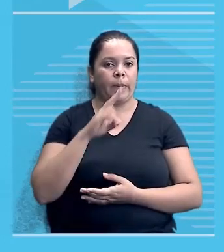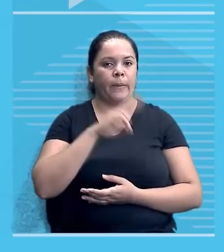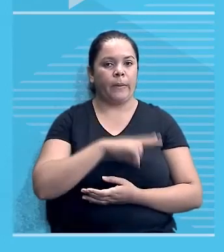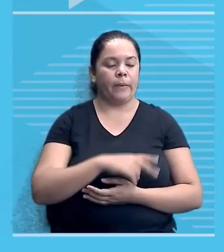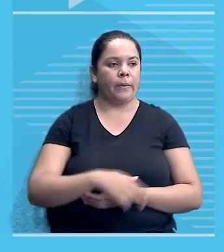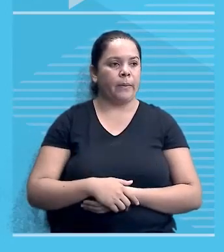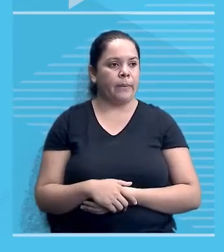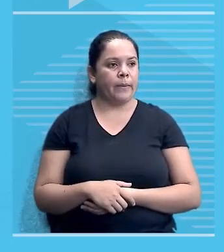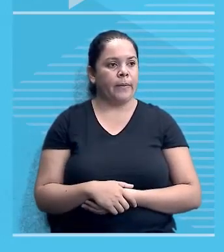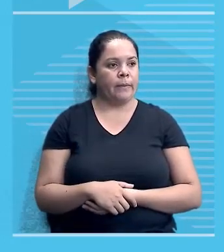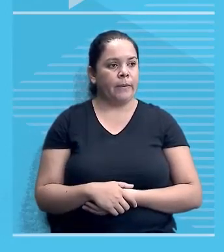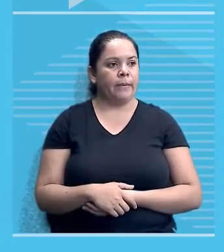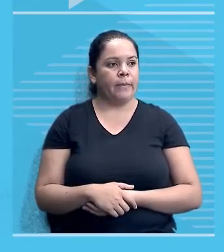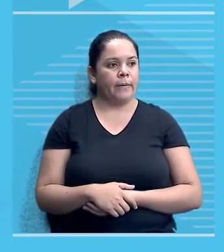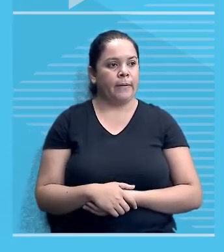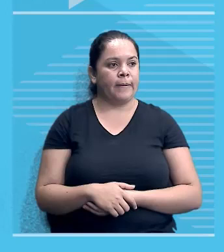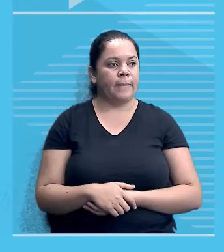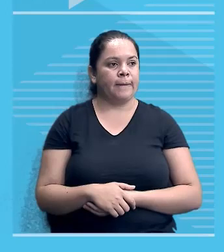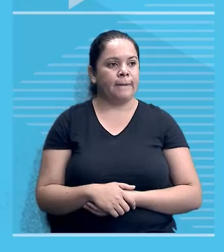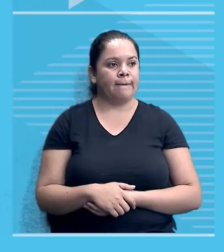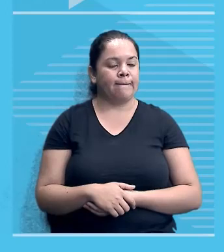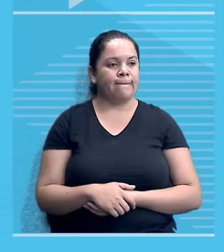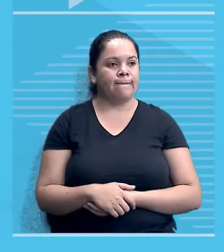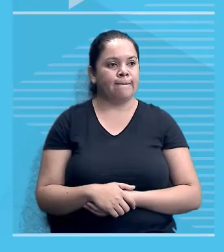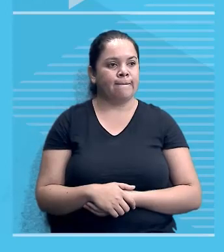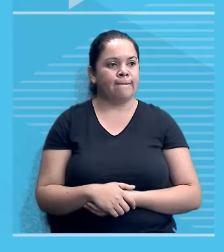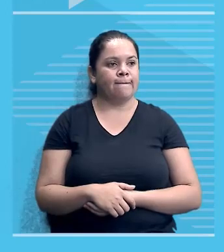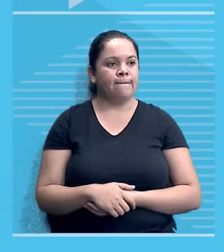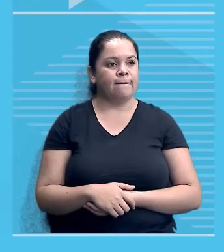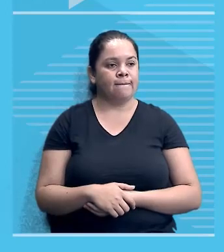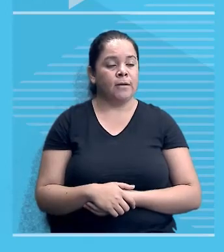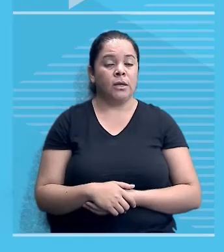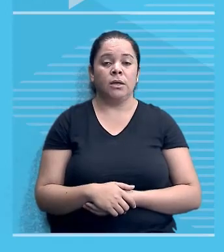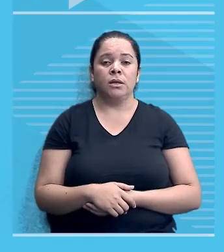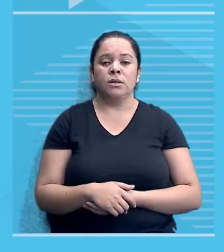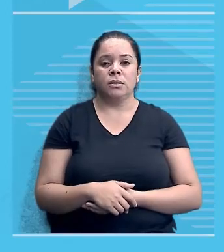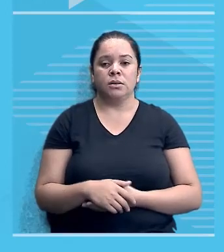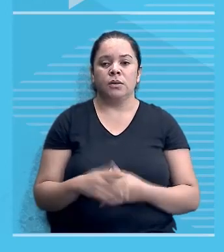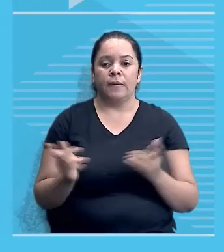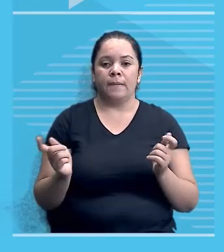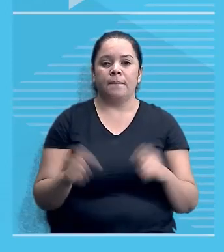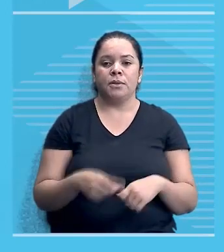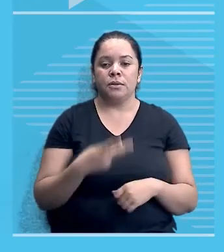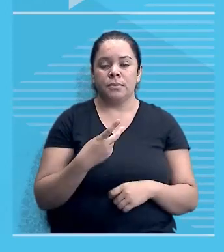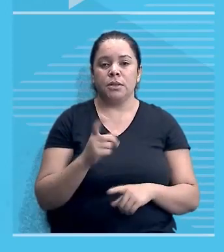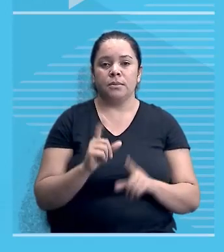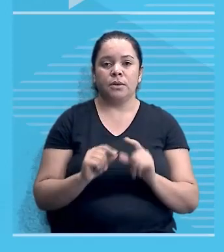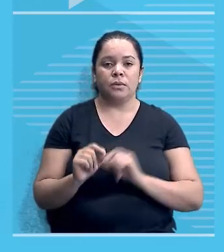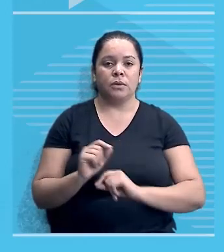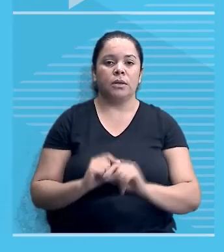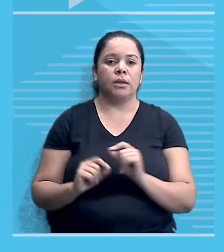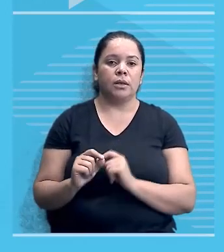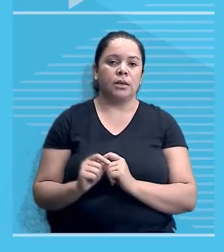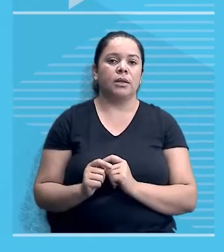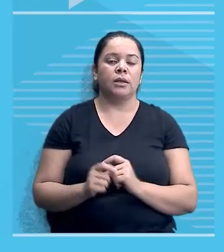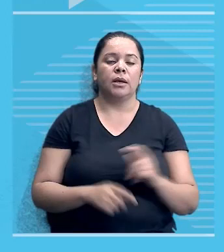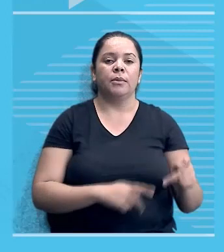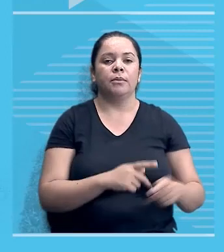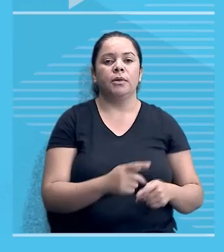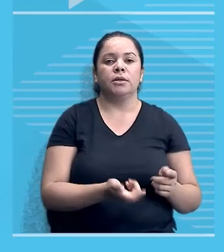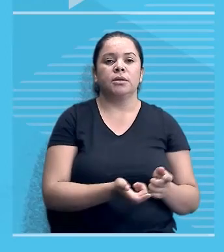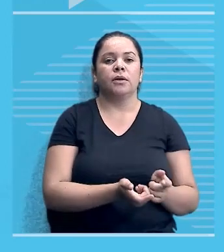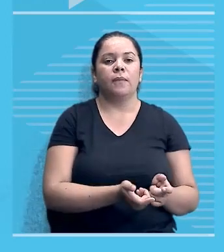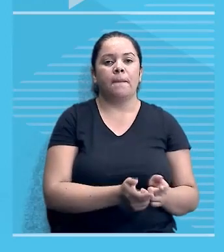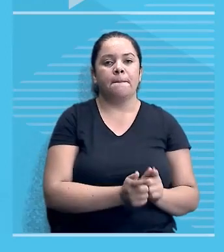apenas 29 milhões viviam na zona rural então vocês podem observar que a maior parte da população já